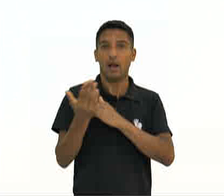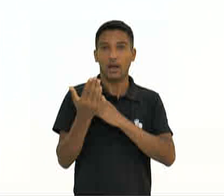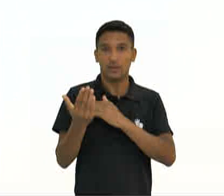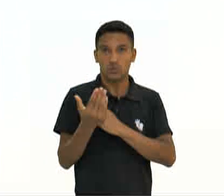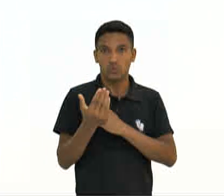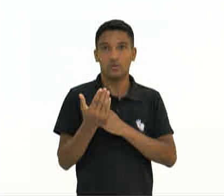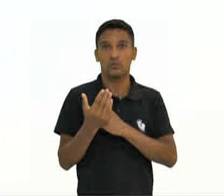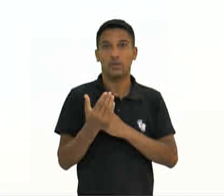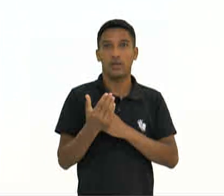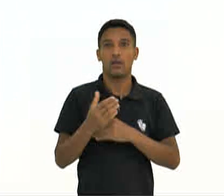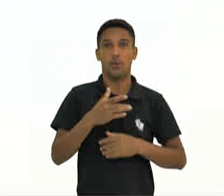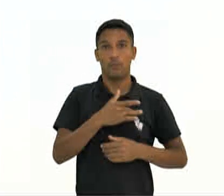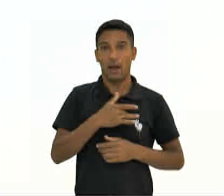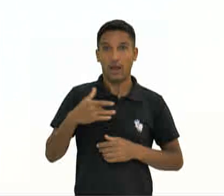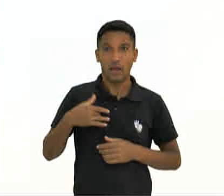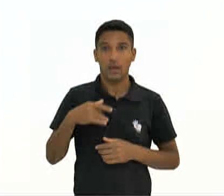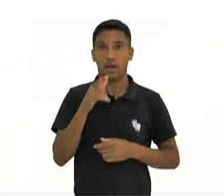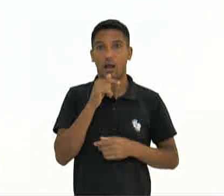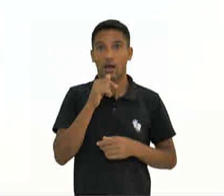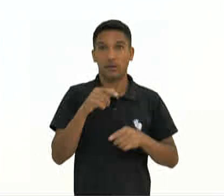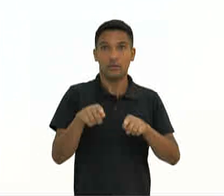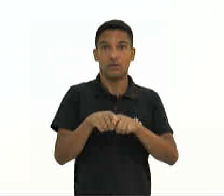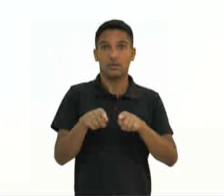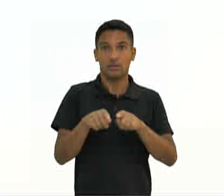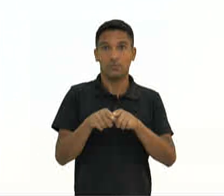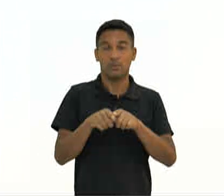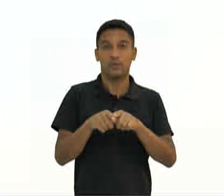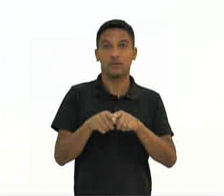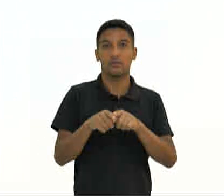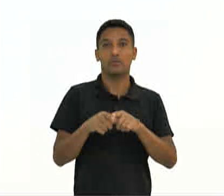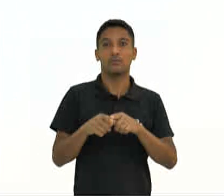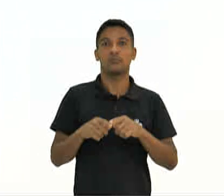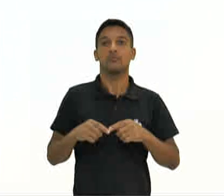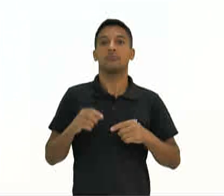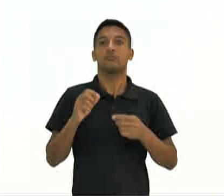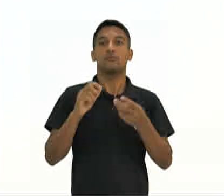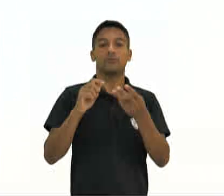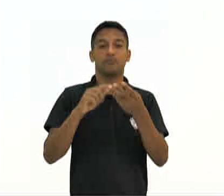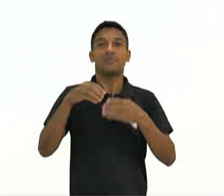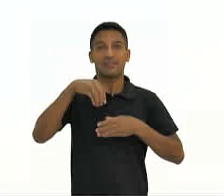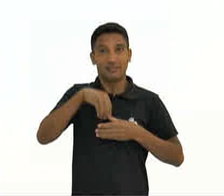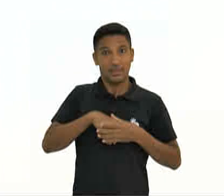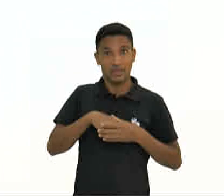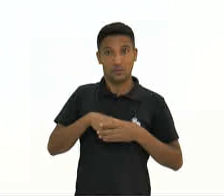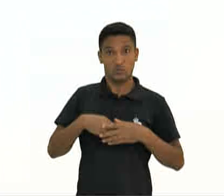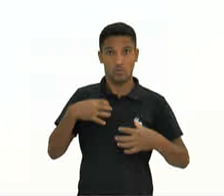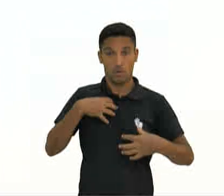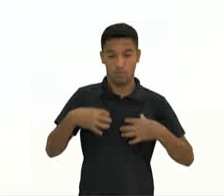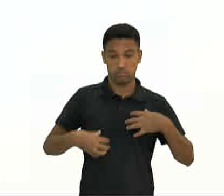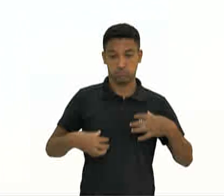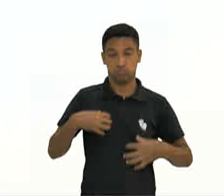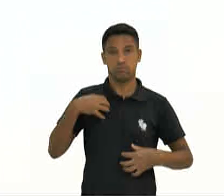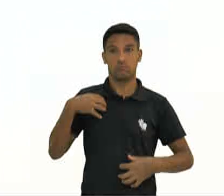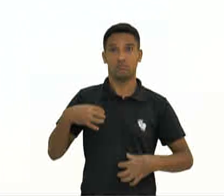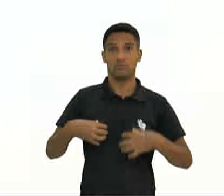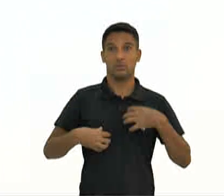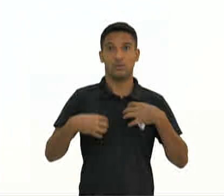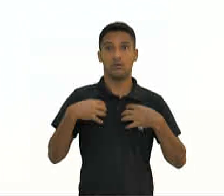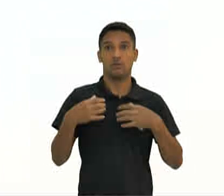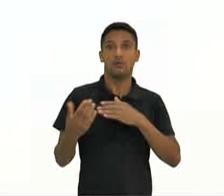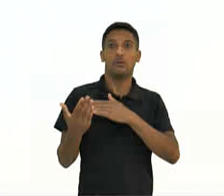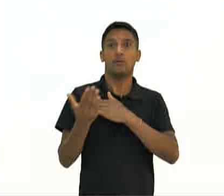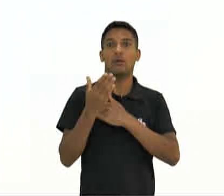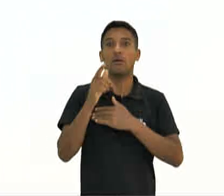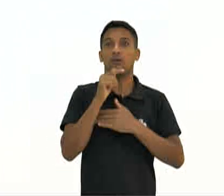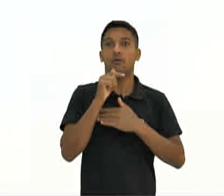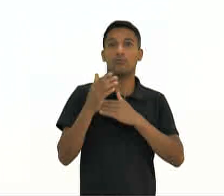faz, além de participar em reações químicas diferentes dentro do nosso organismo. Então, falando desse processo dentro do nosso